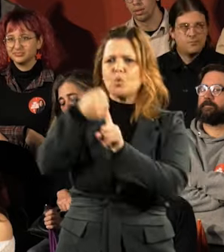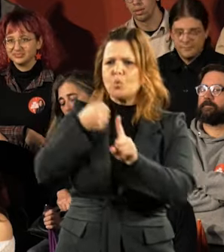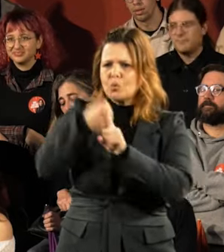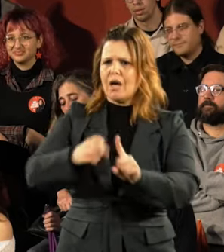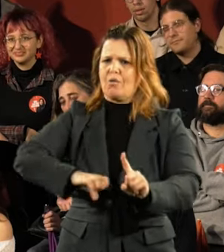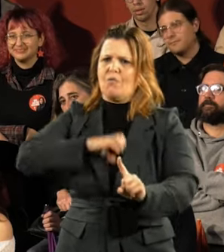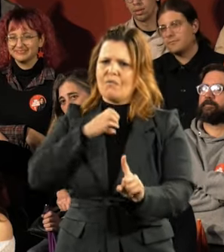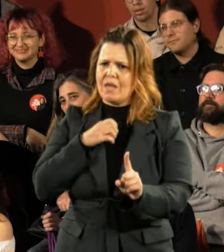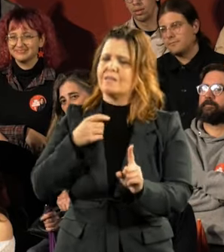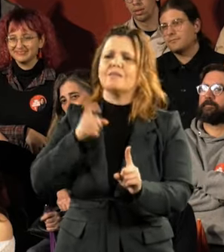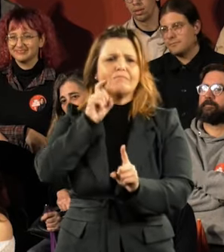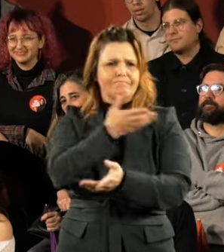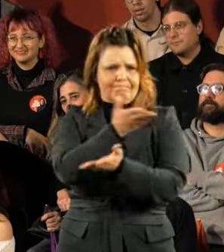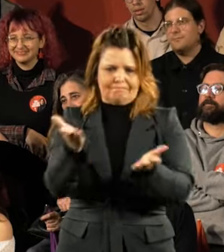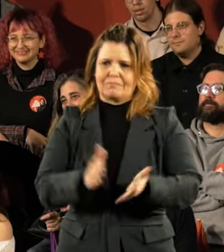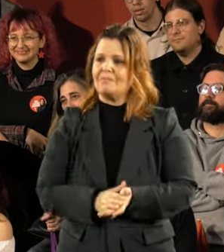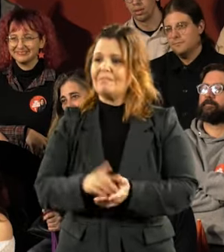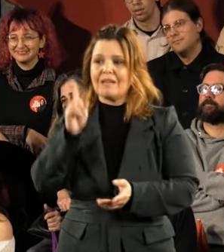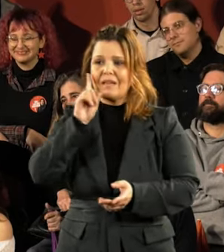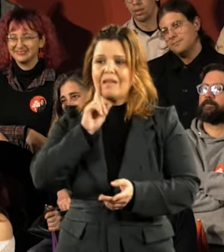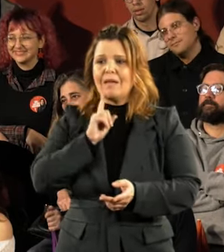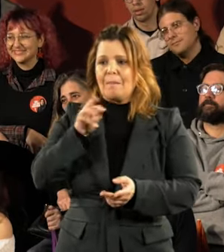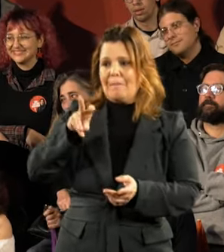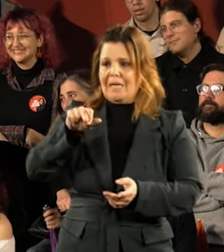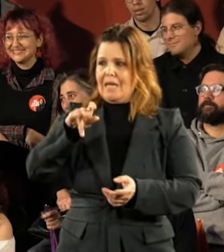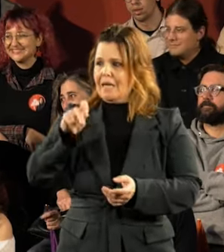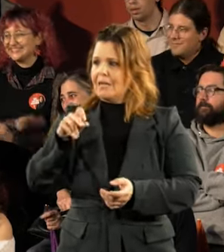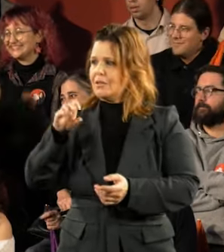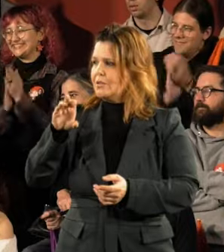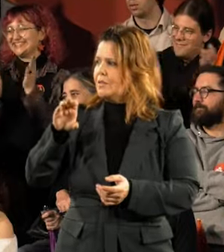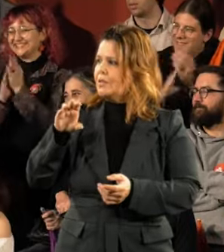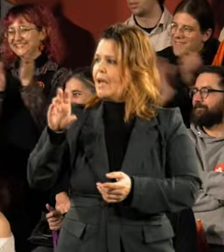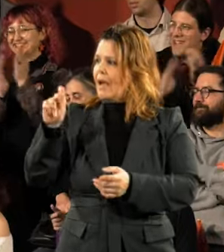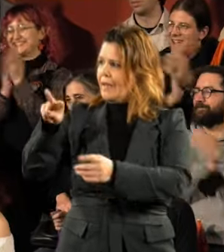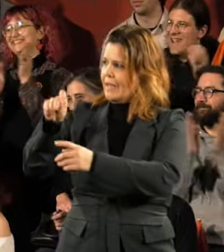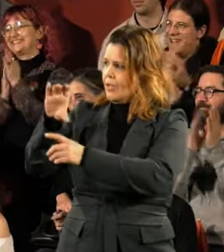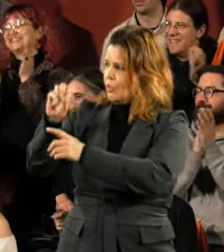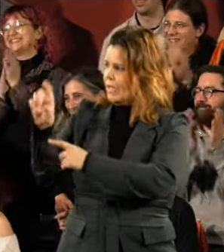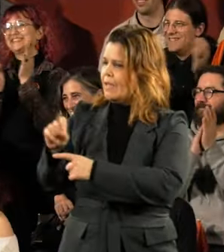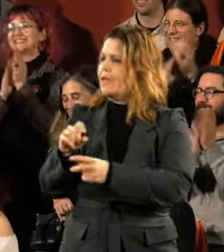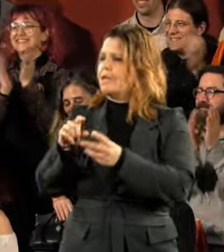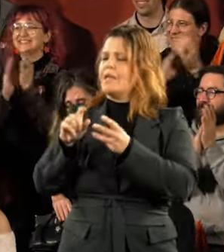confiança que as defende a Mariana Rodrigues a Ana Carolina Gomes